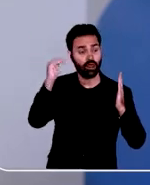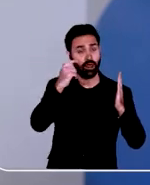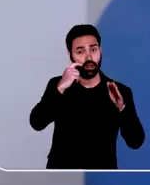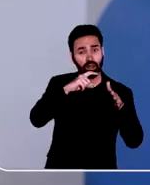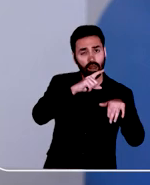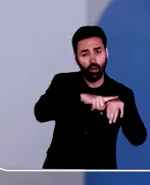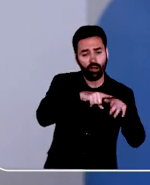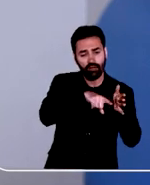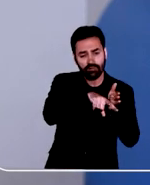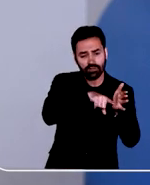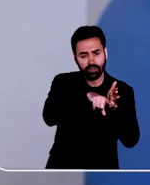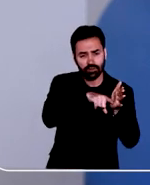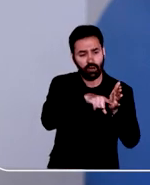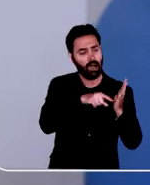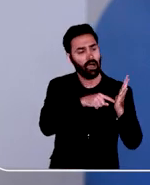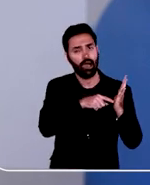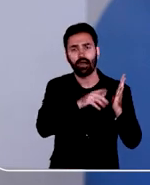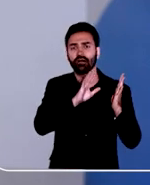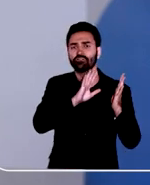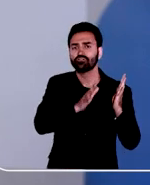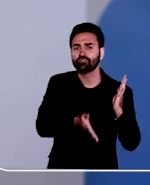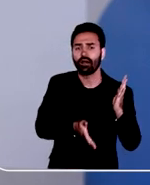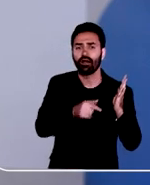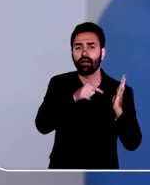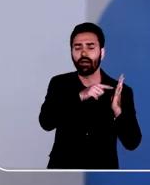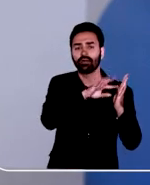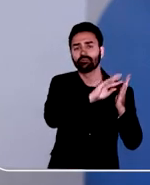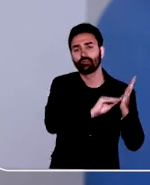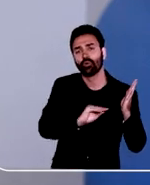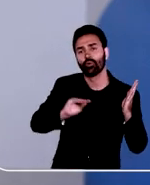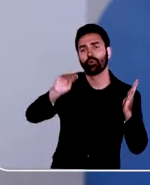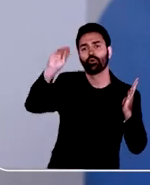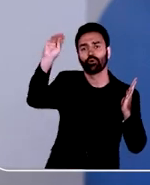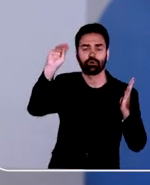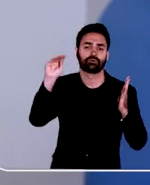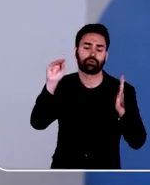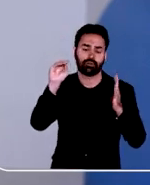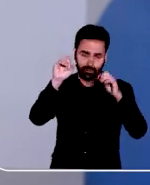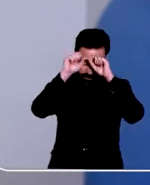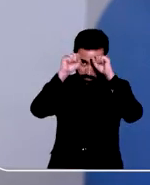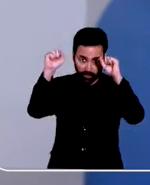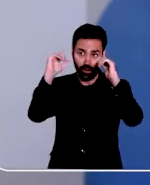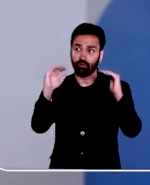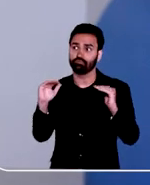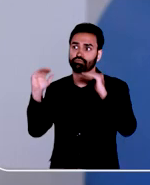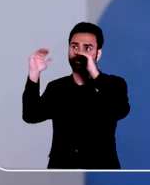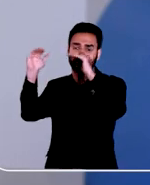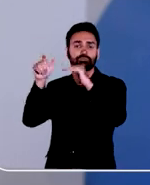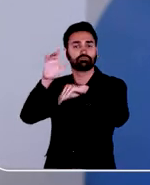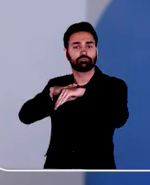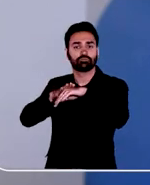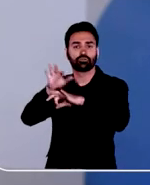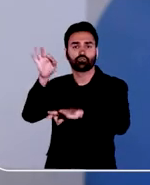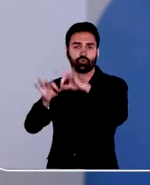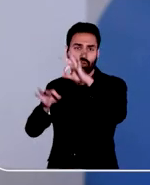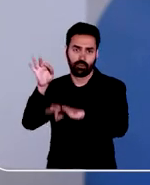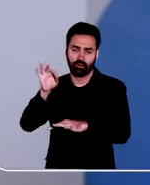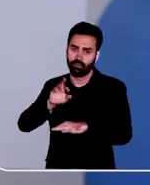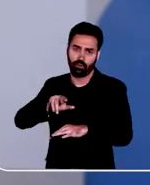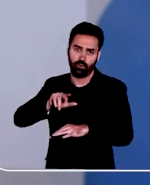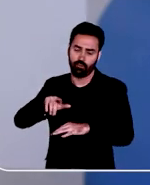mencionado durante uma investigação não é motivo suficiente para que o inquérito seja enviado ao Tribunal